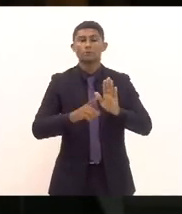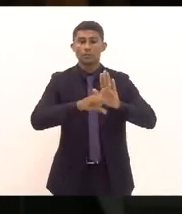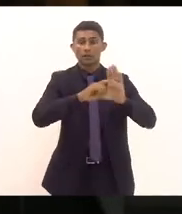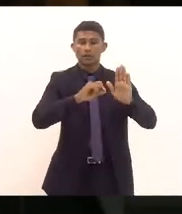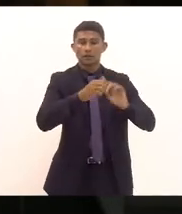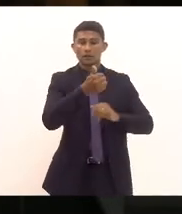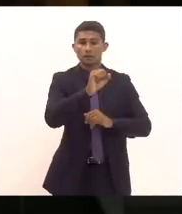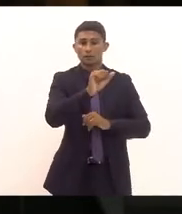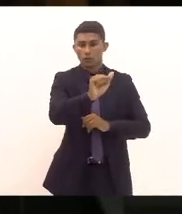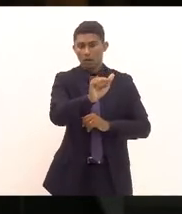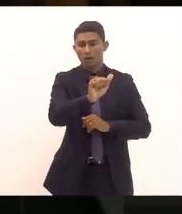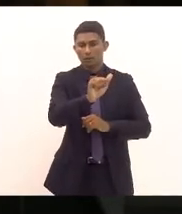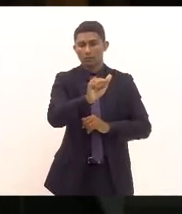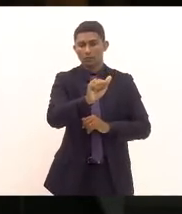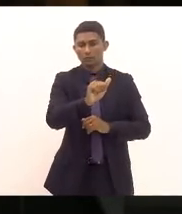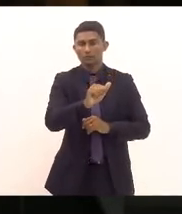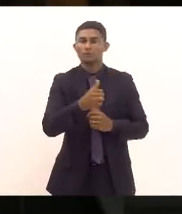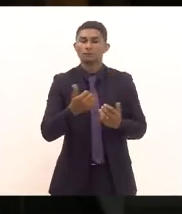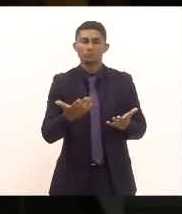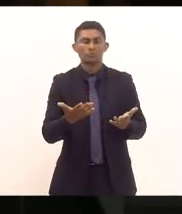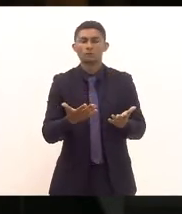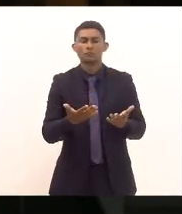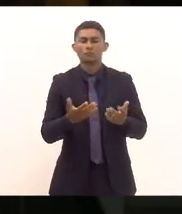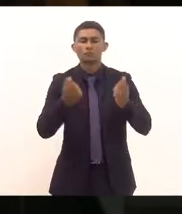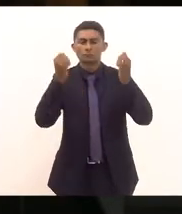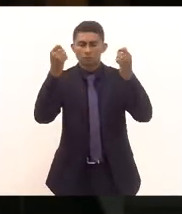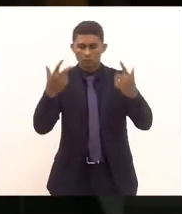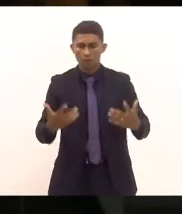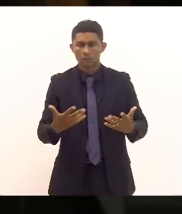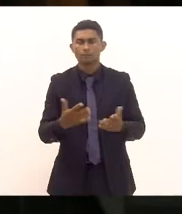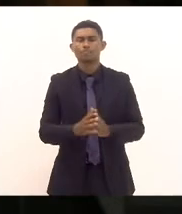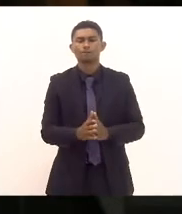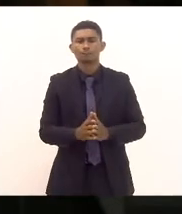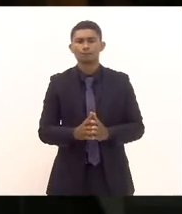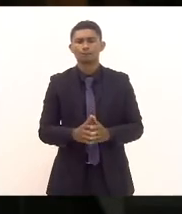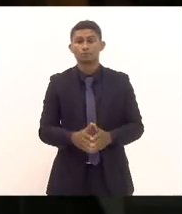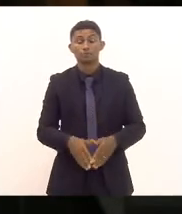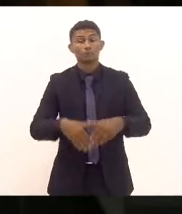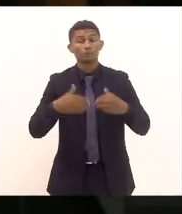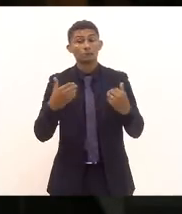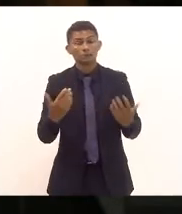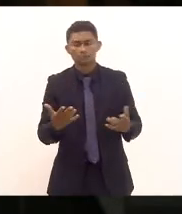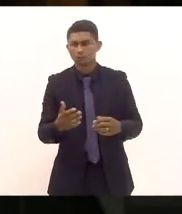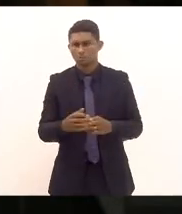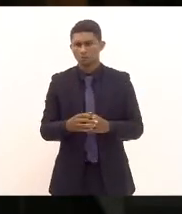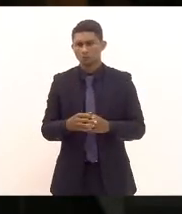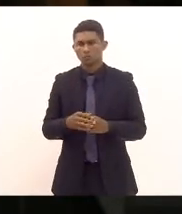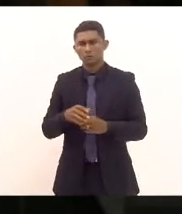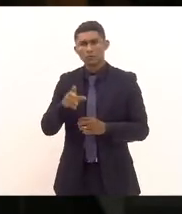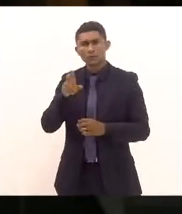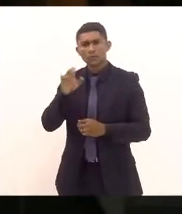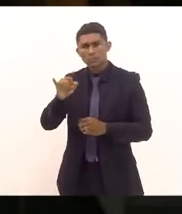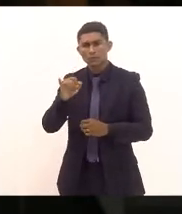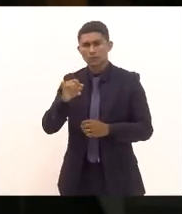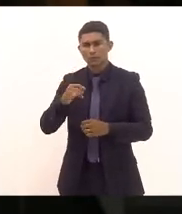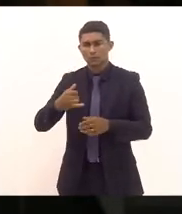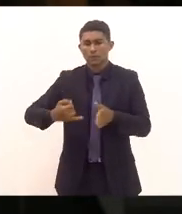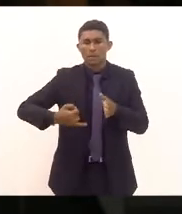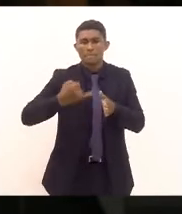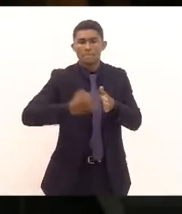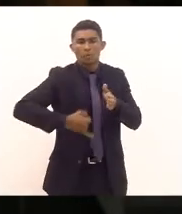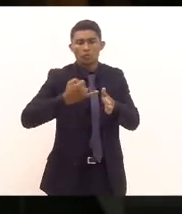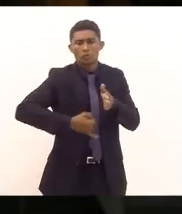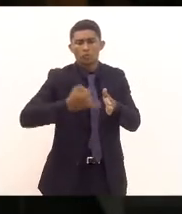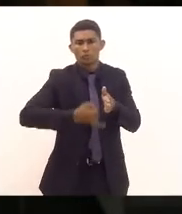18 anos que modificou 18:18 a para fins de incidência de imposto sobre